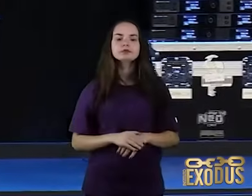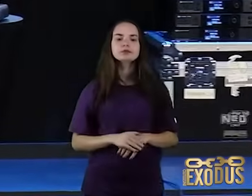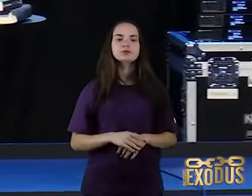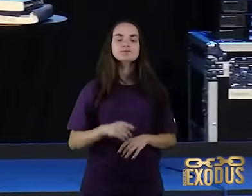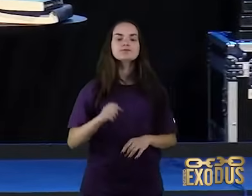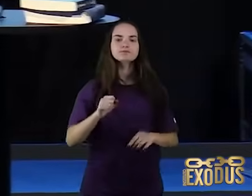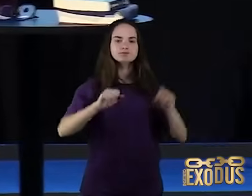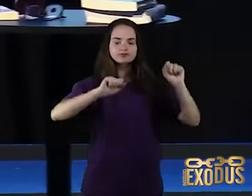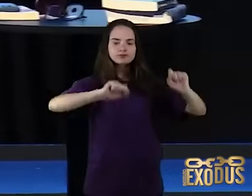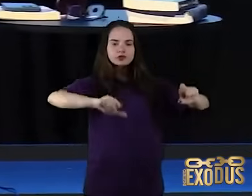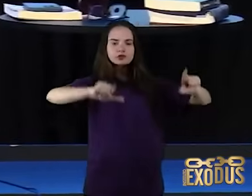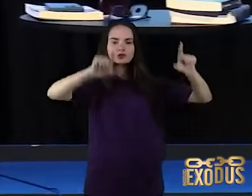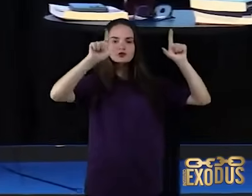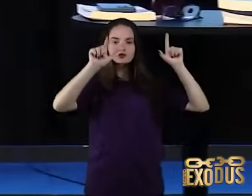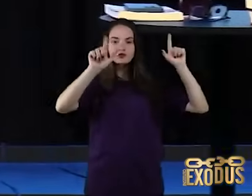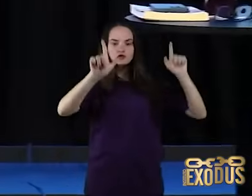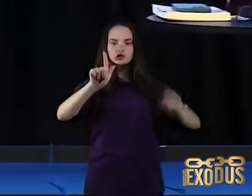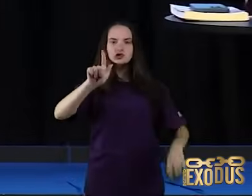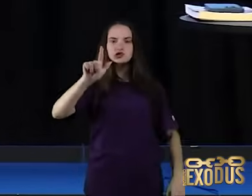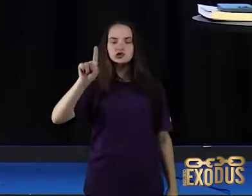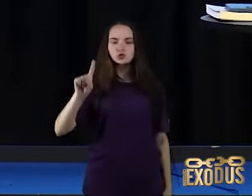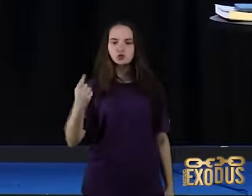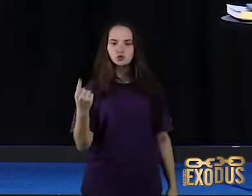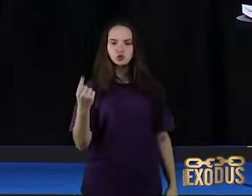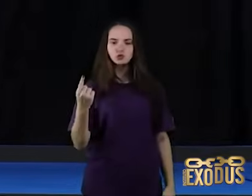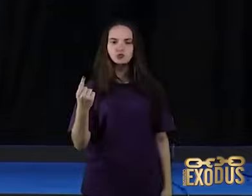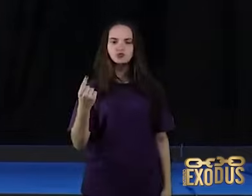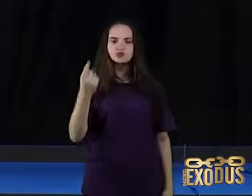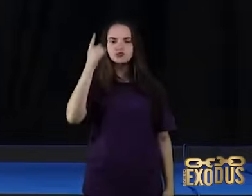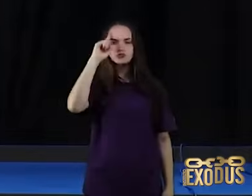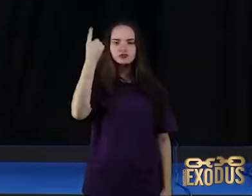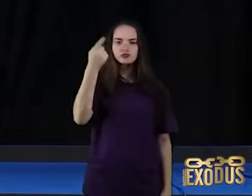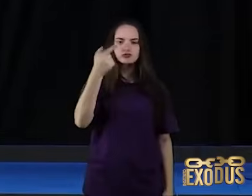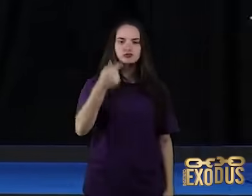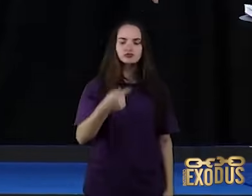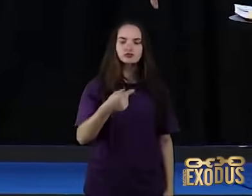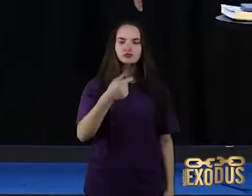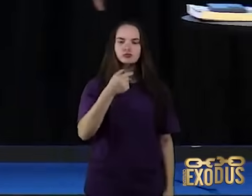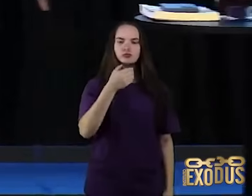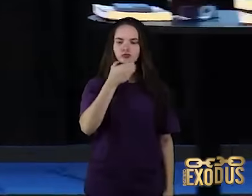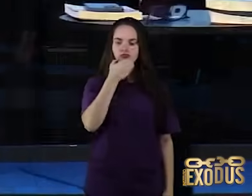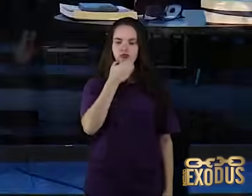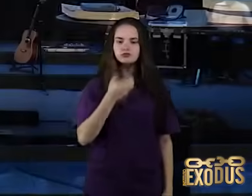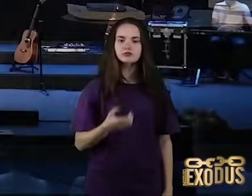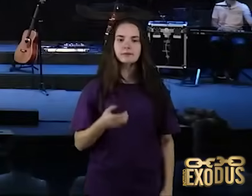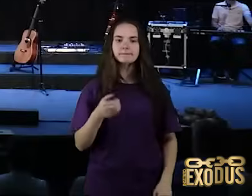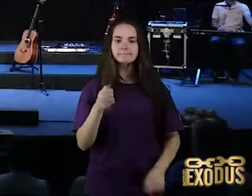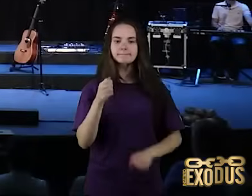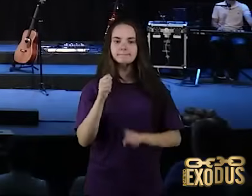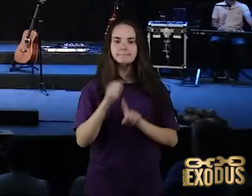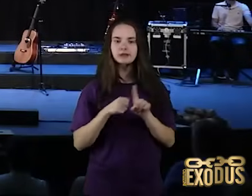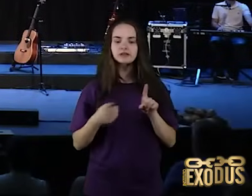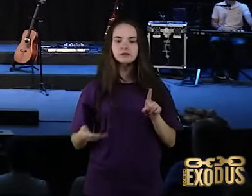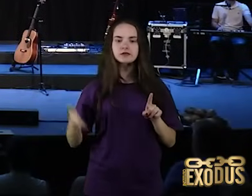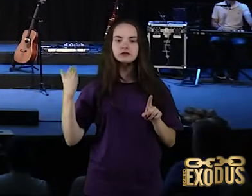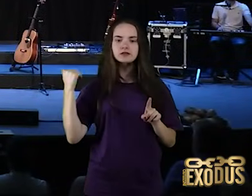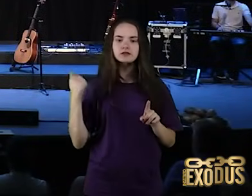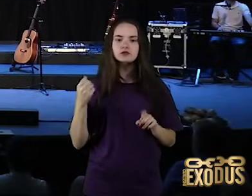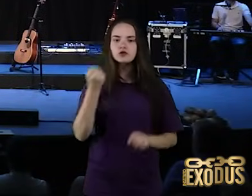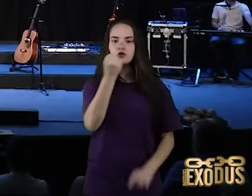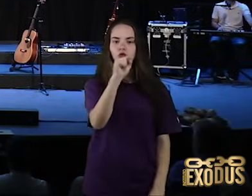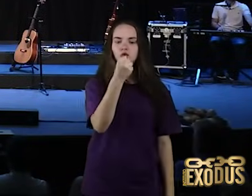aqui tá no G1 do dia 7 de Dezembro agora no mês passado